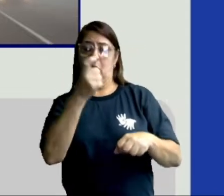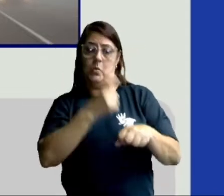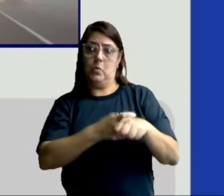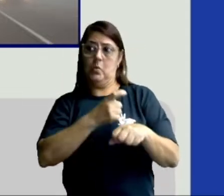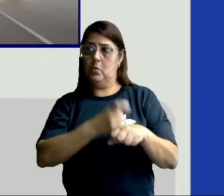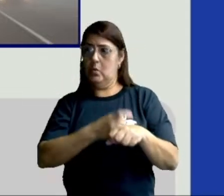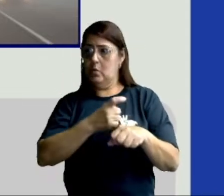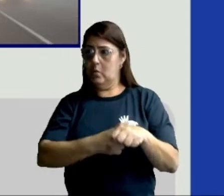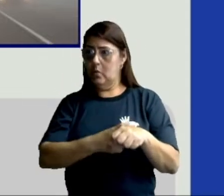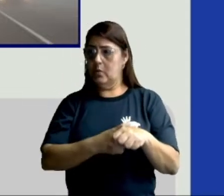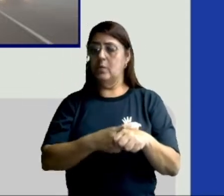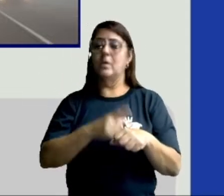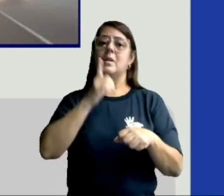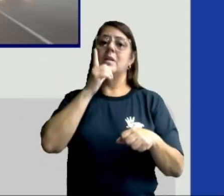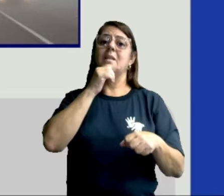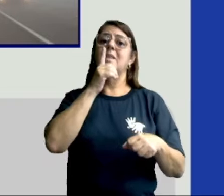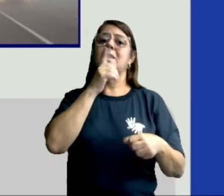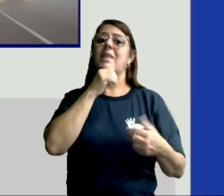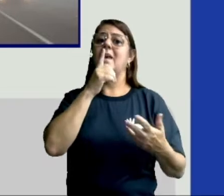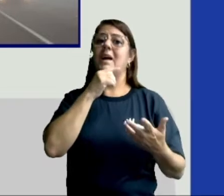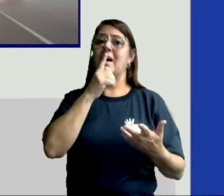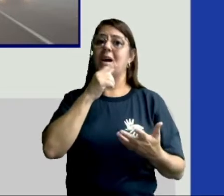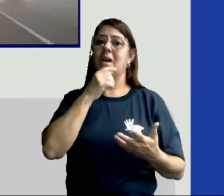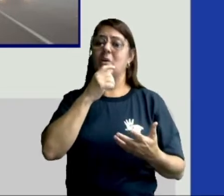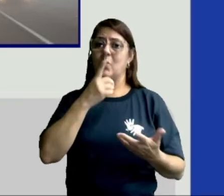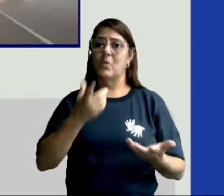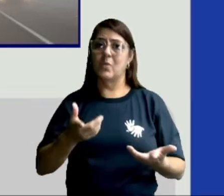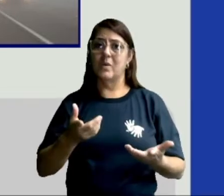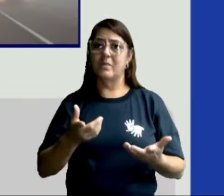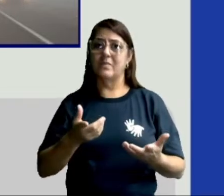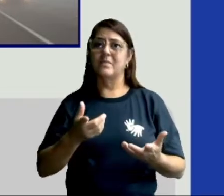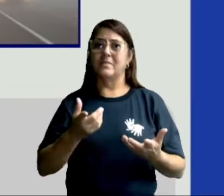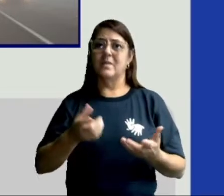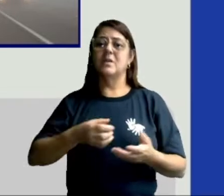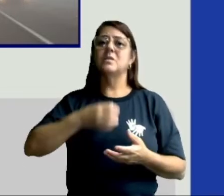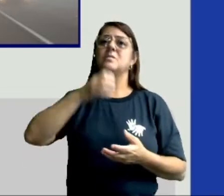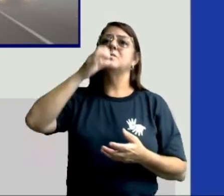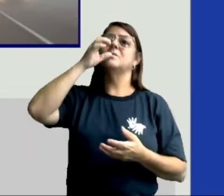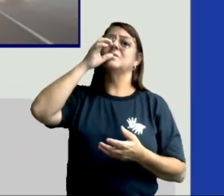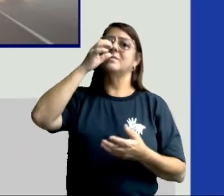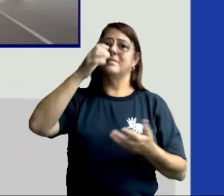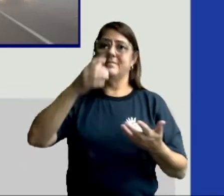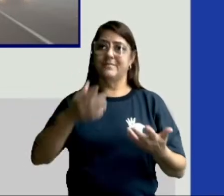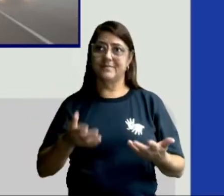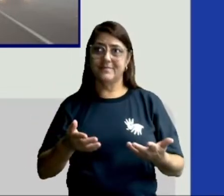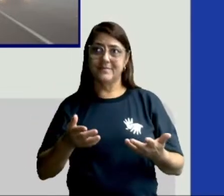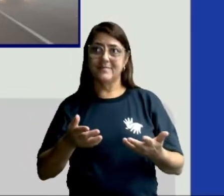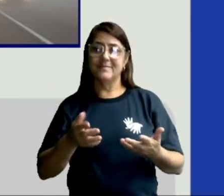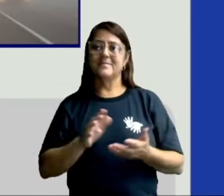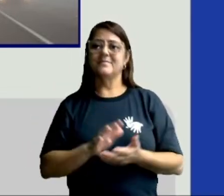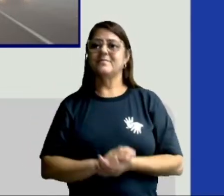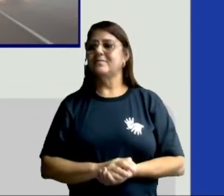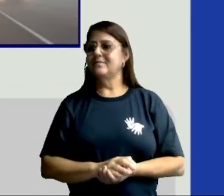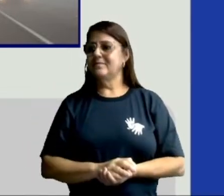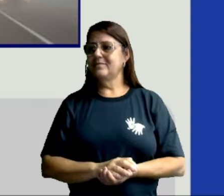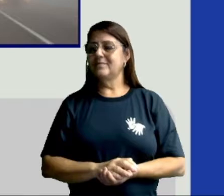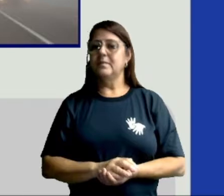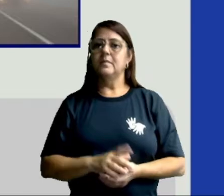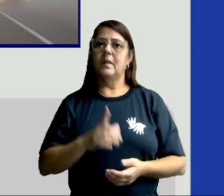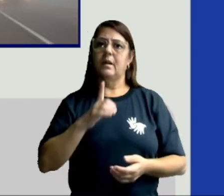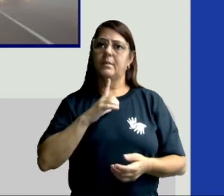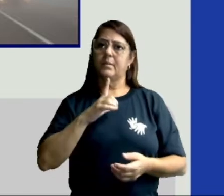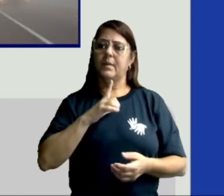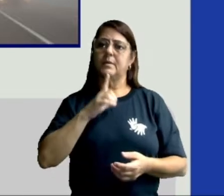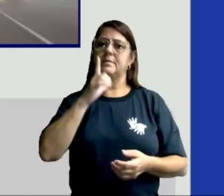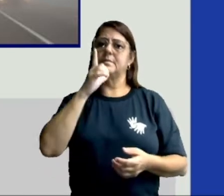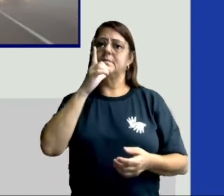está líquida, No caso da água, quando ela está num estado em que a gente consome a água, em que a gente ingere a água.